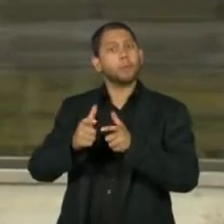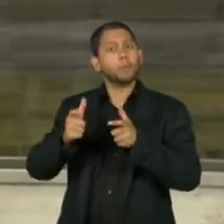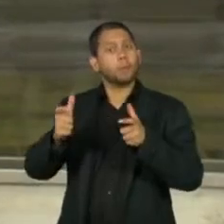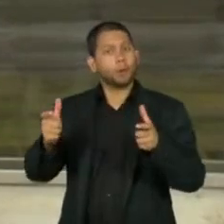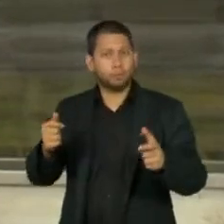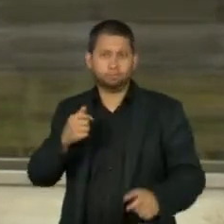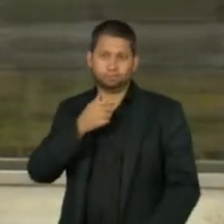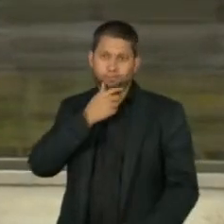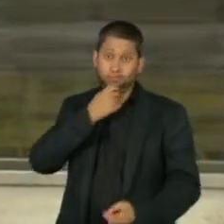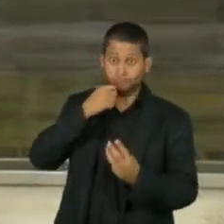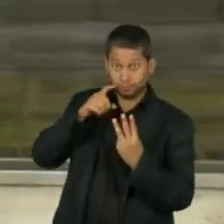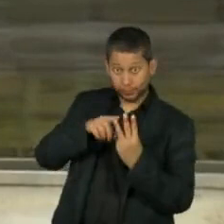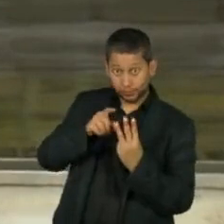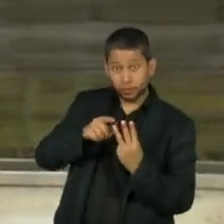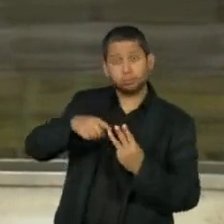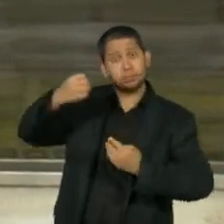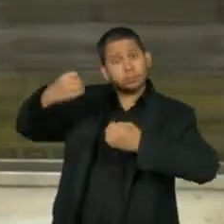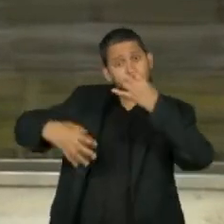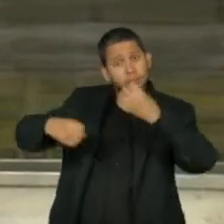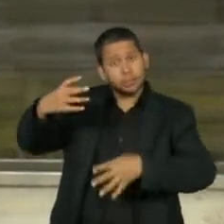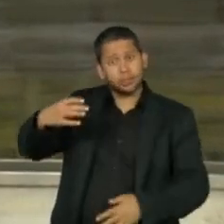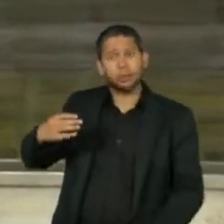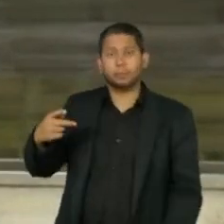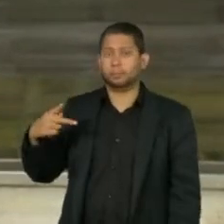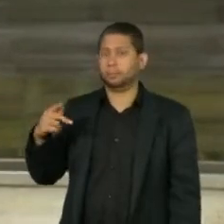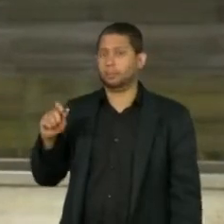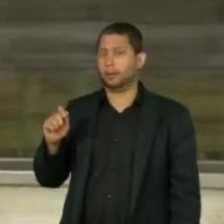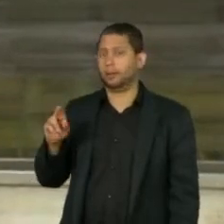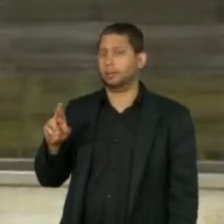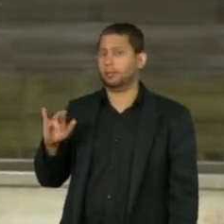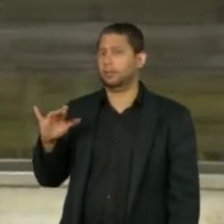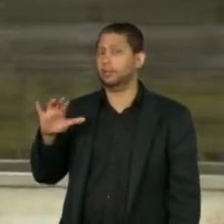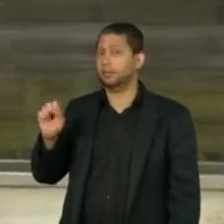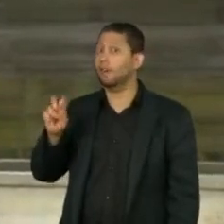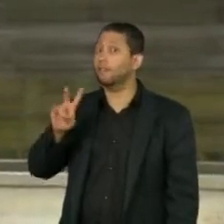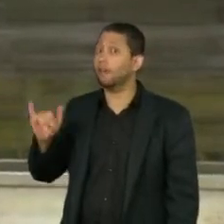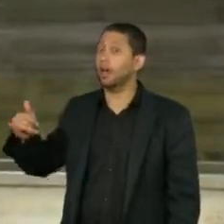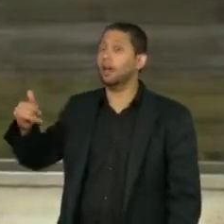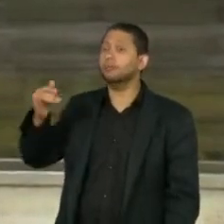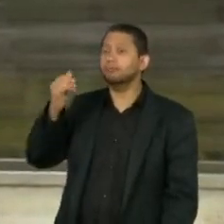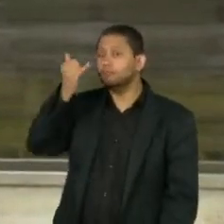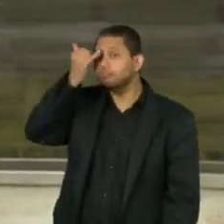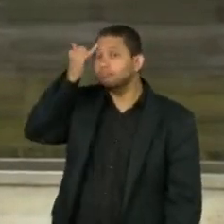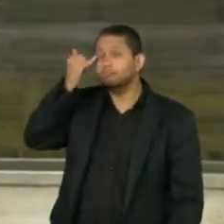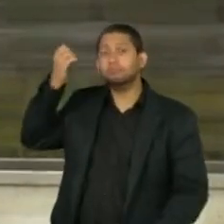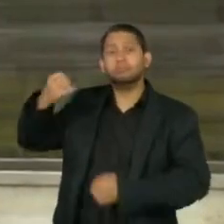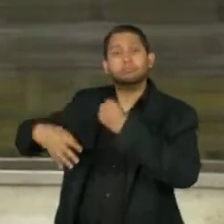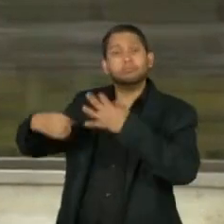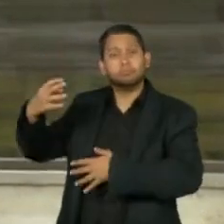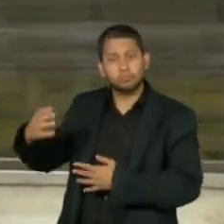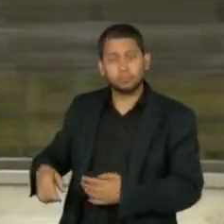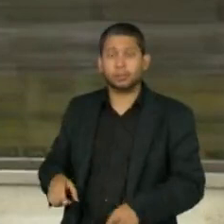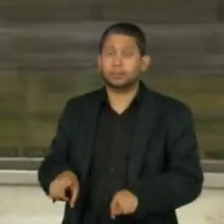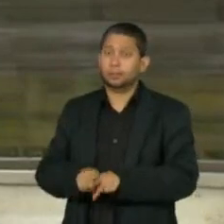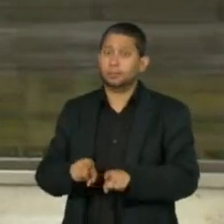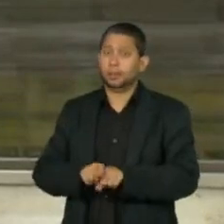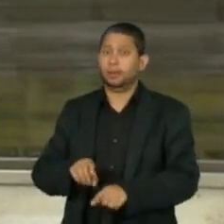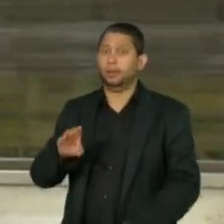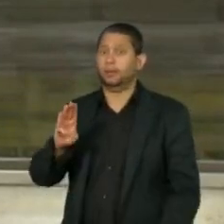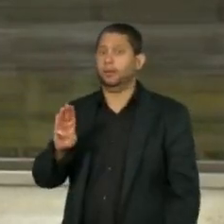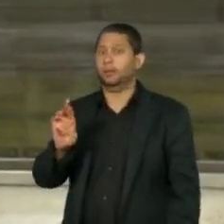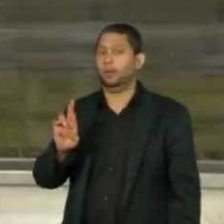Desenvolvimento Econômico do Estado de São Paulo, Patrícia Ellen, e o diretor-geral da Fundação SEAD, Bruno Caetano, vão apresentar